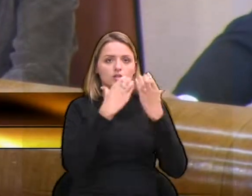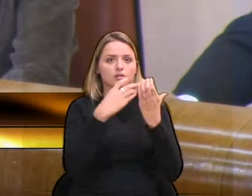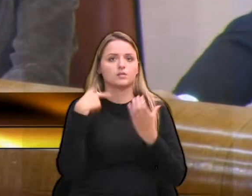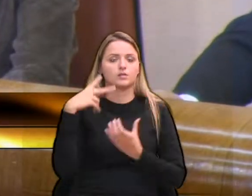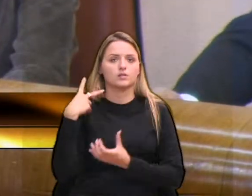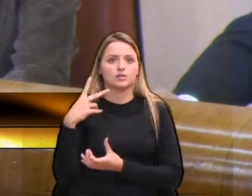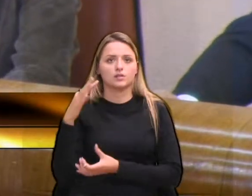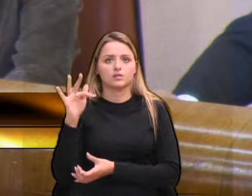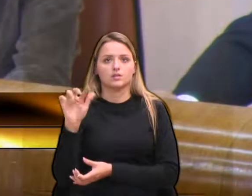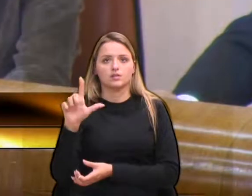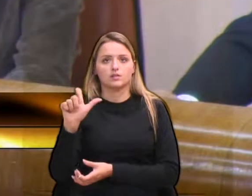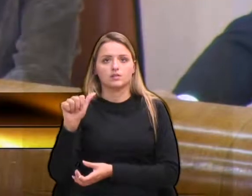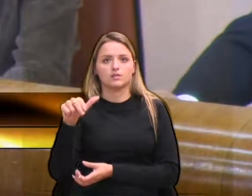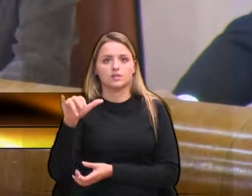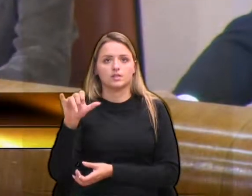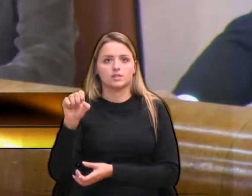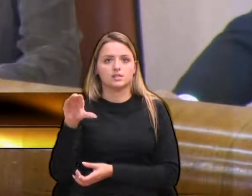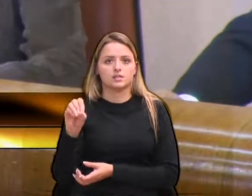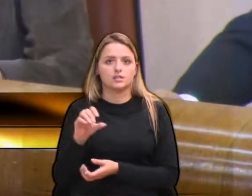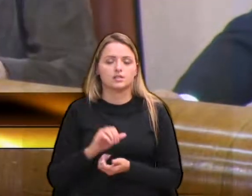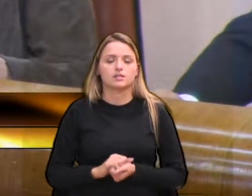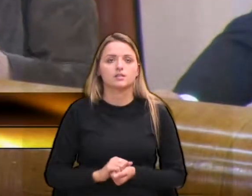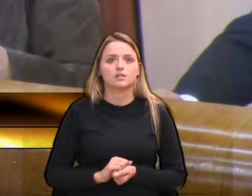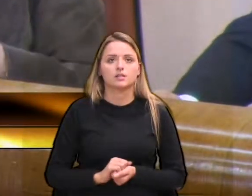senhor Francisco Assis Espiandorello.